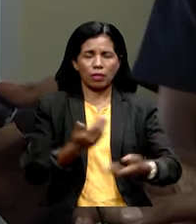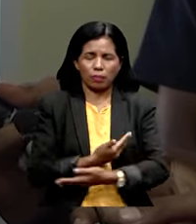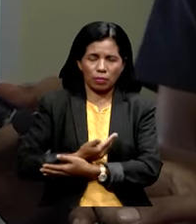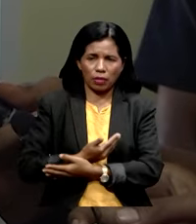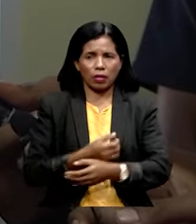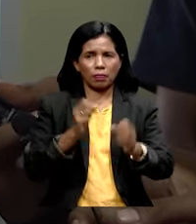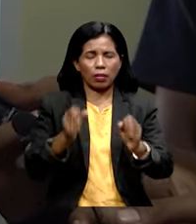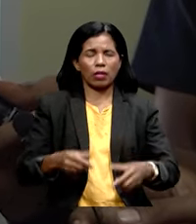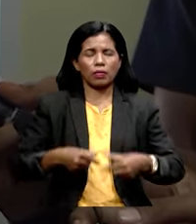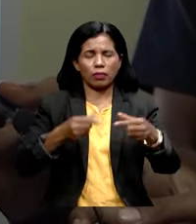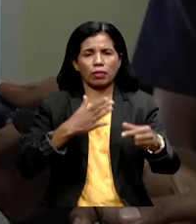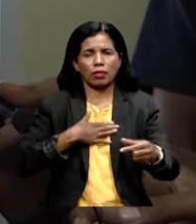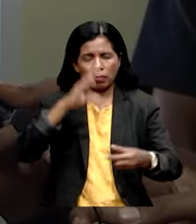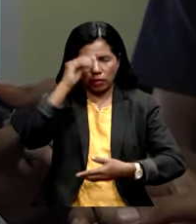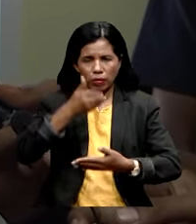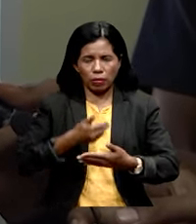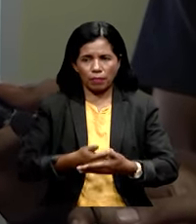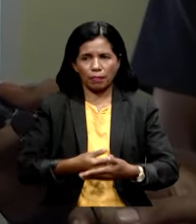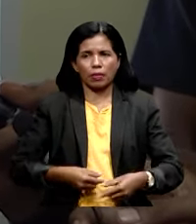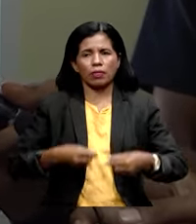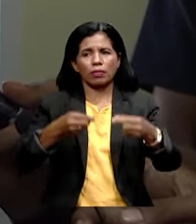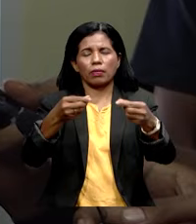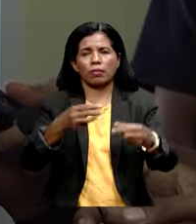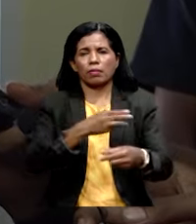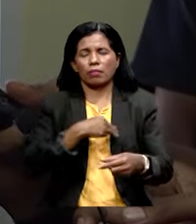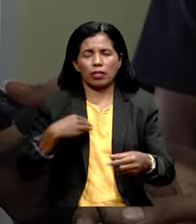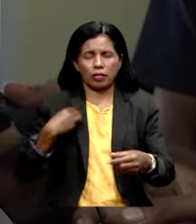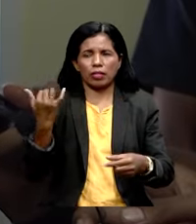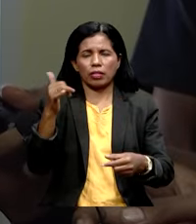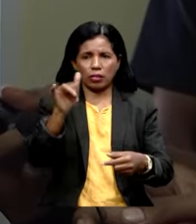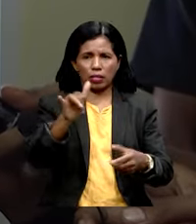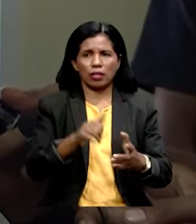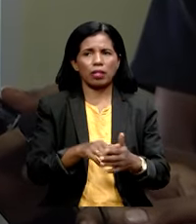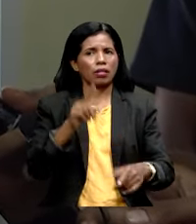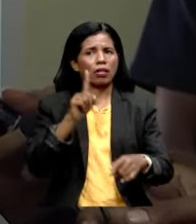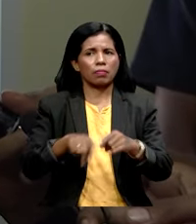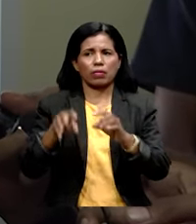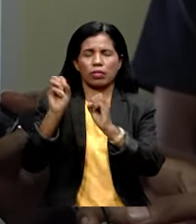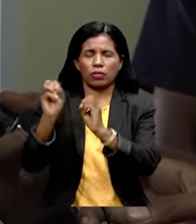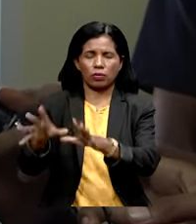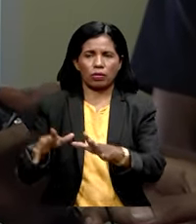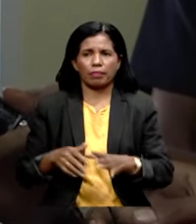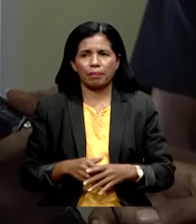entrega nenhuma, ba entrega para a madre, se irá, ela vele só e fálica,